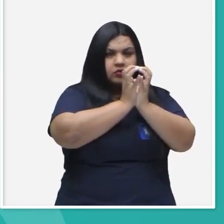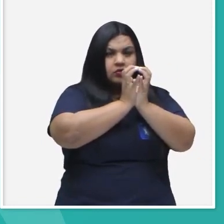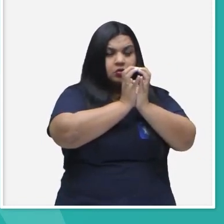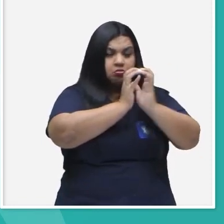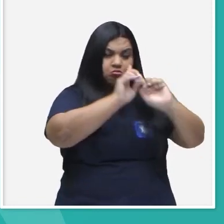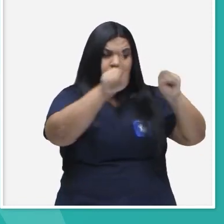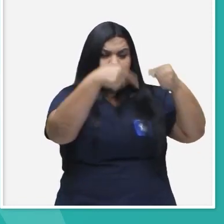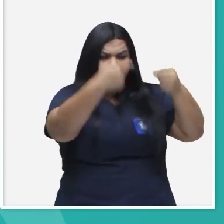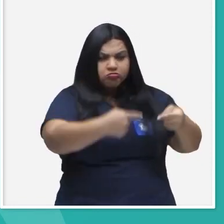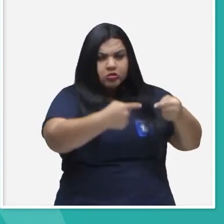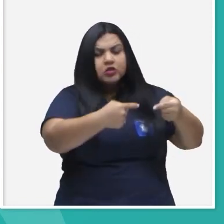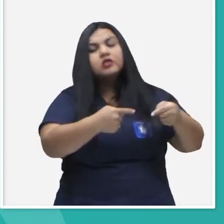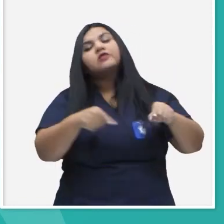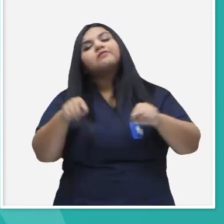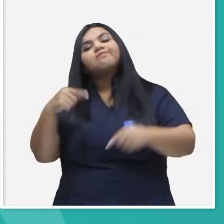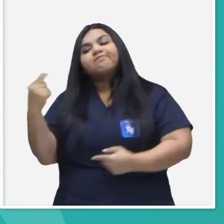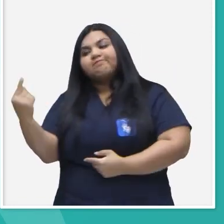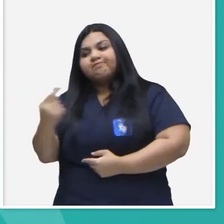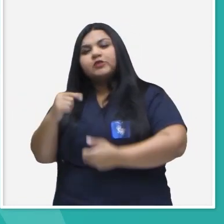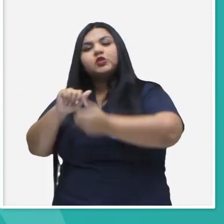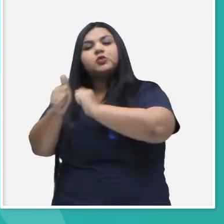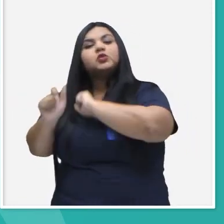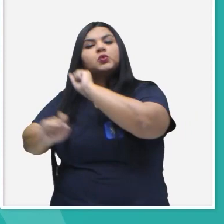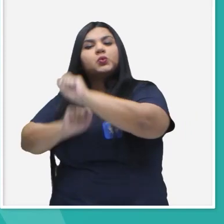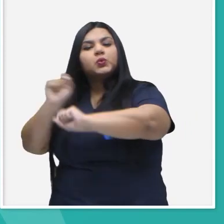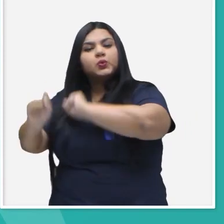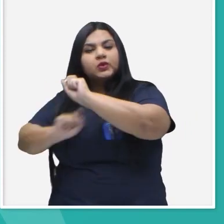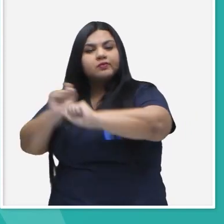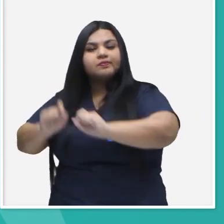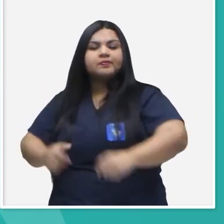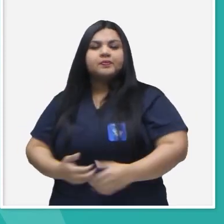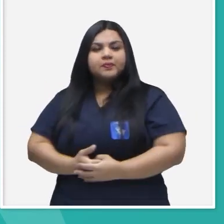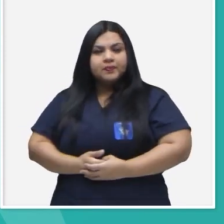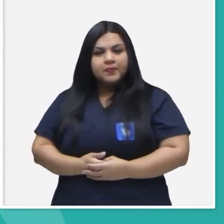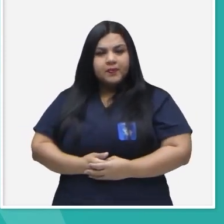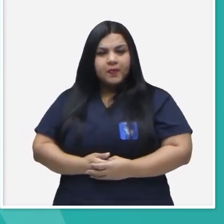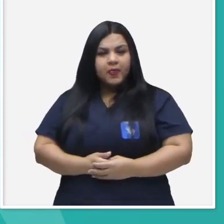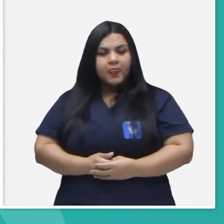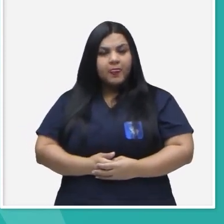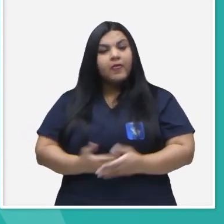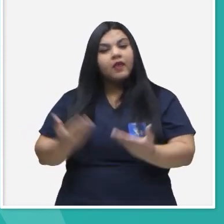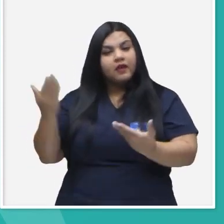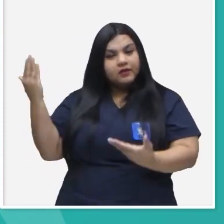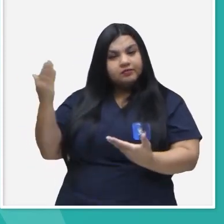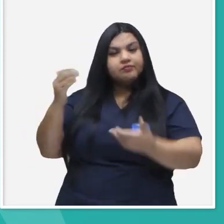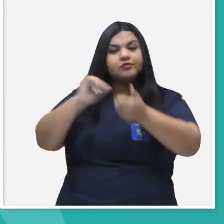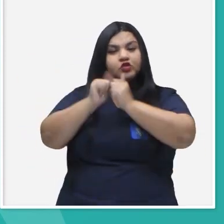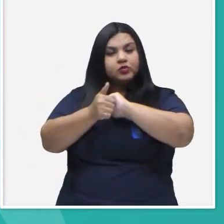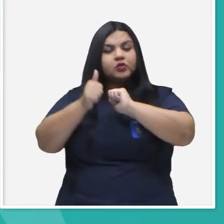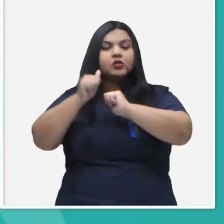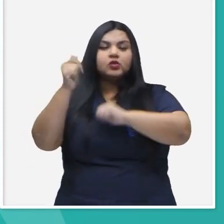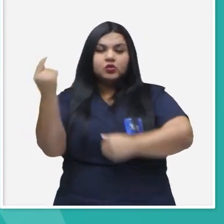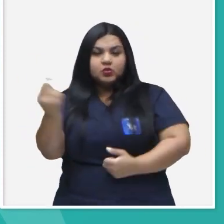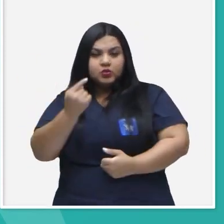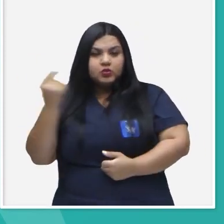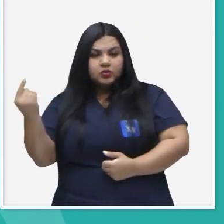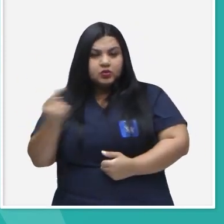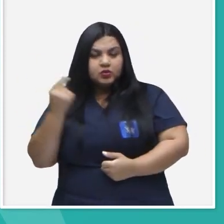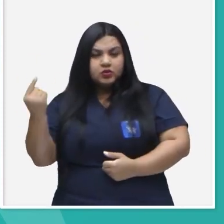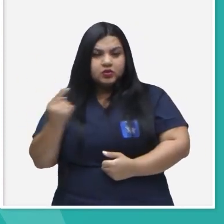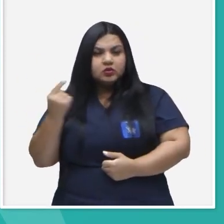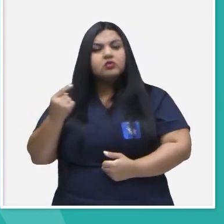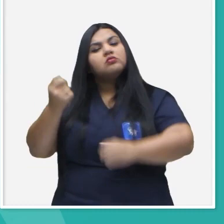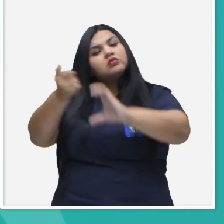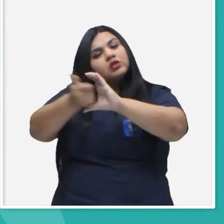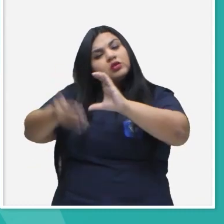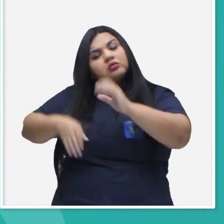ao outro, o esporte individual é o quê? Vamos ver? Então, o esporte individual, a sua